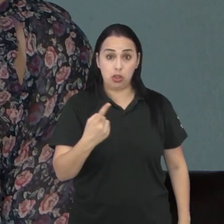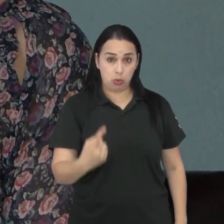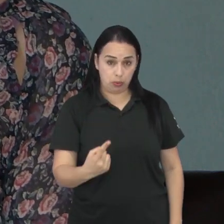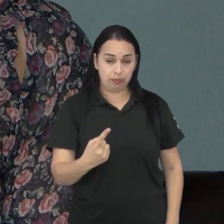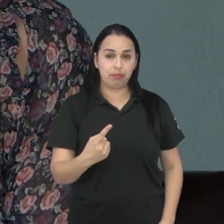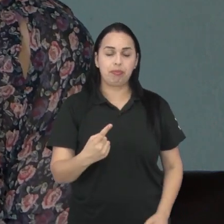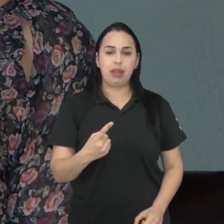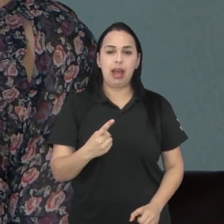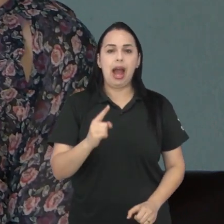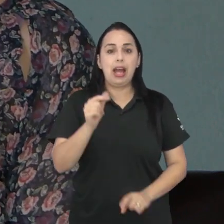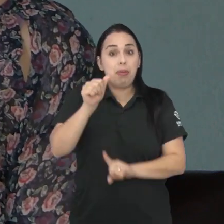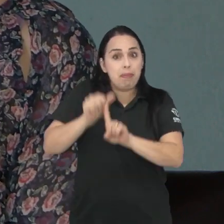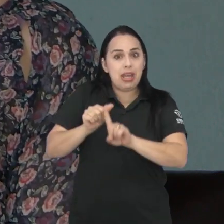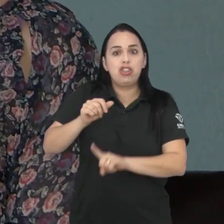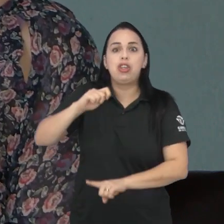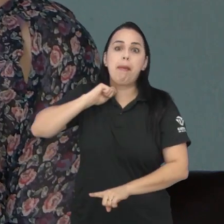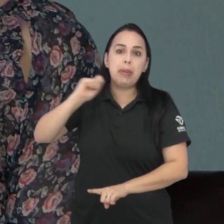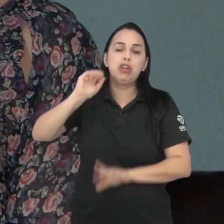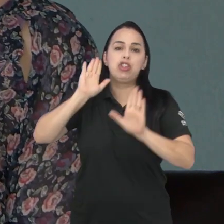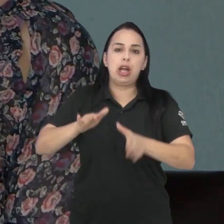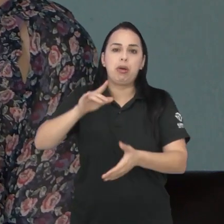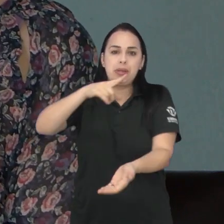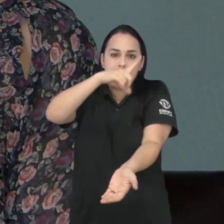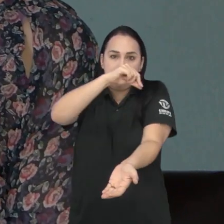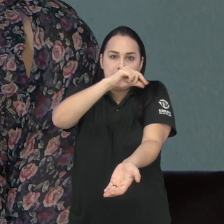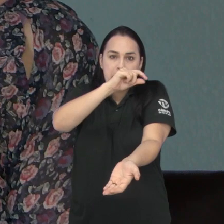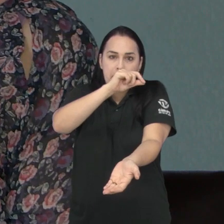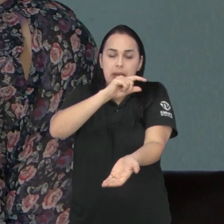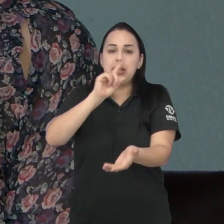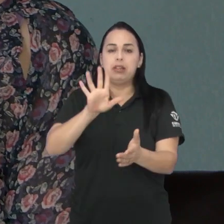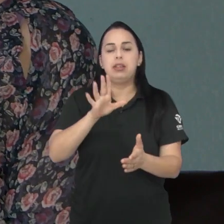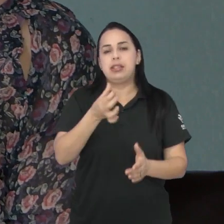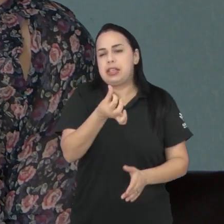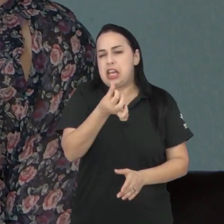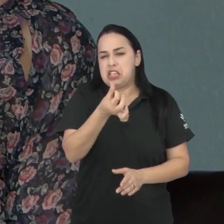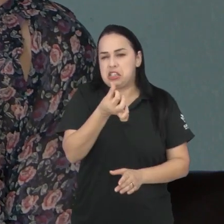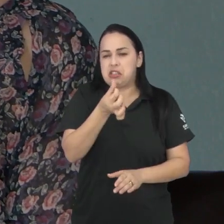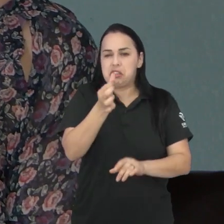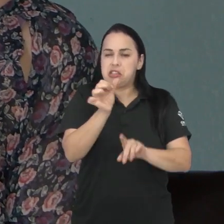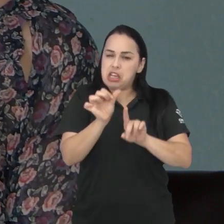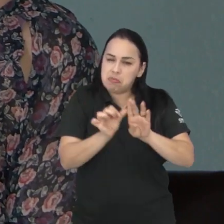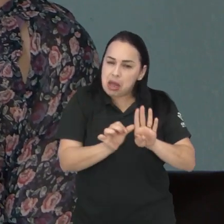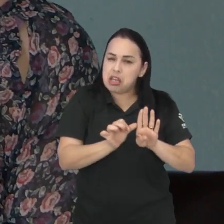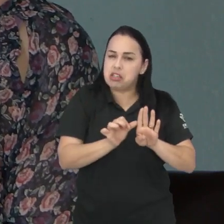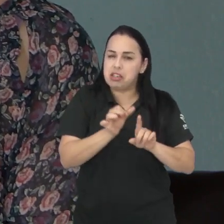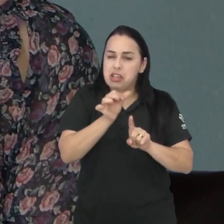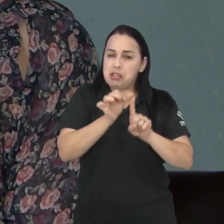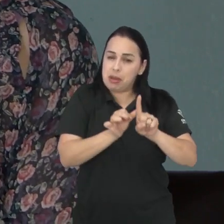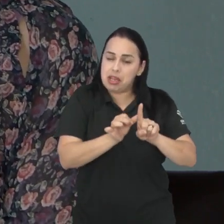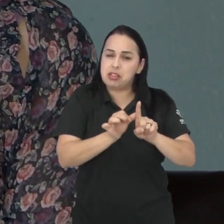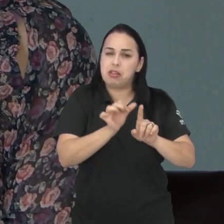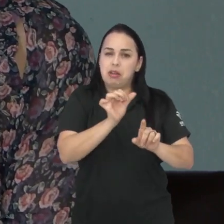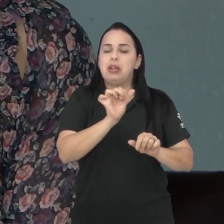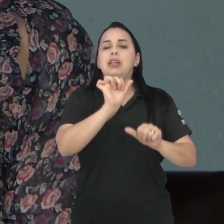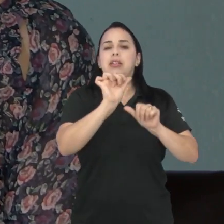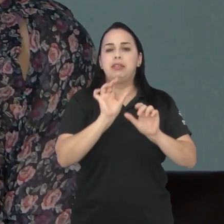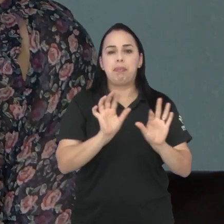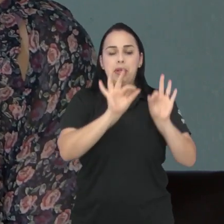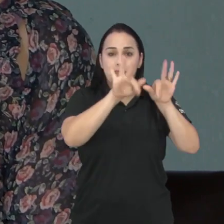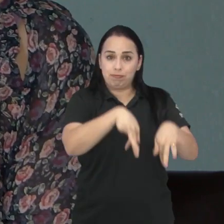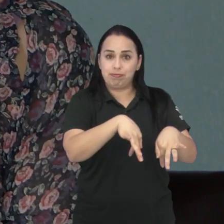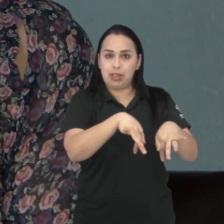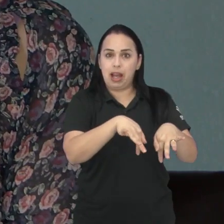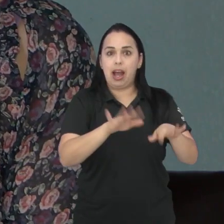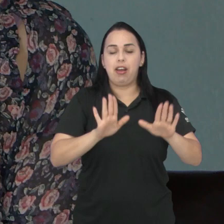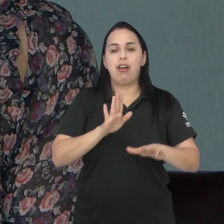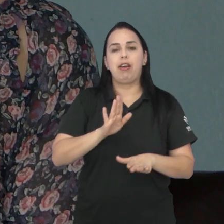né daí abriu já comecei quimioterapia Fiz seis ciclos né Mais ou menos seis meses né terminando isso